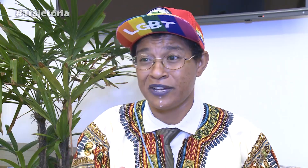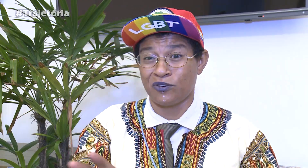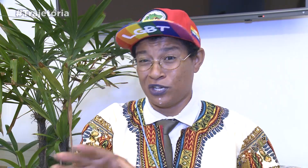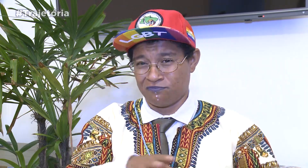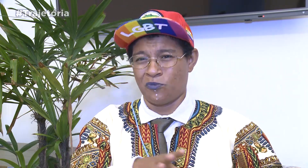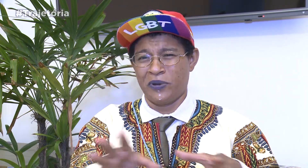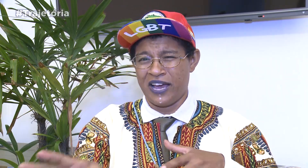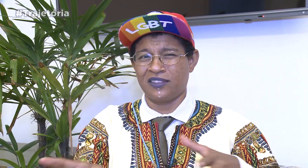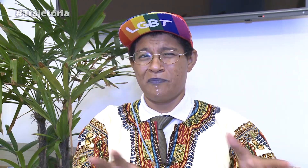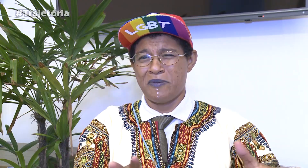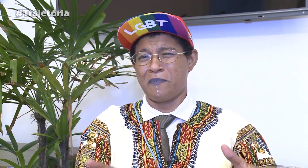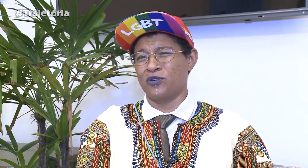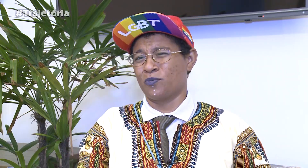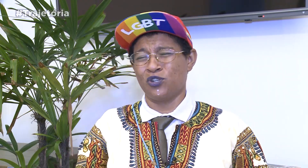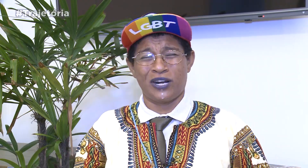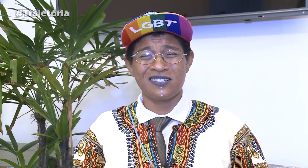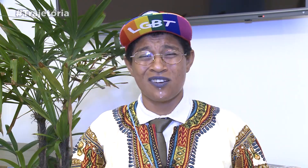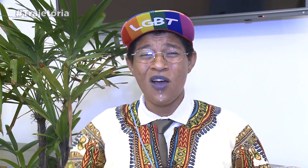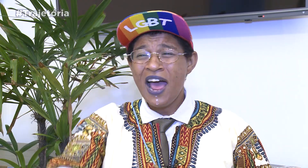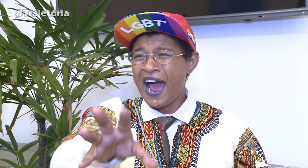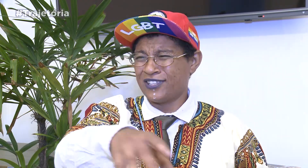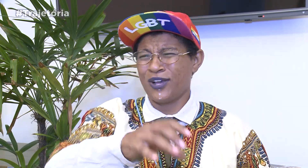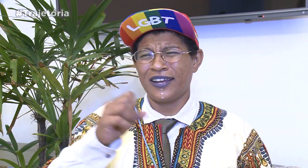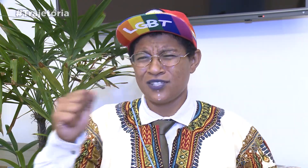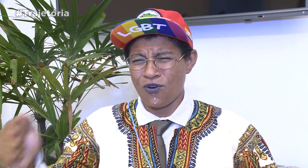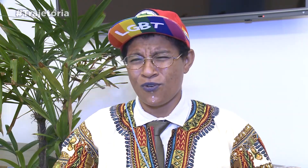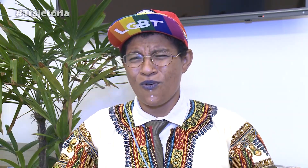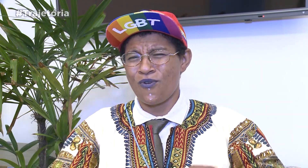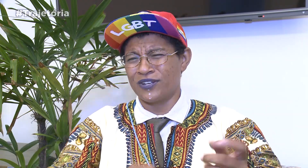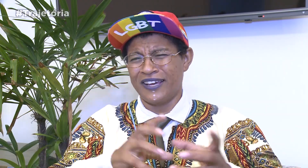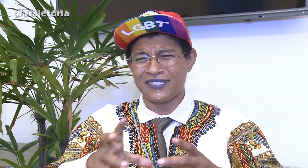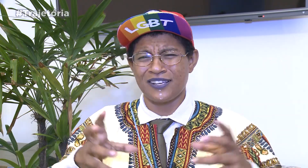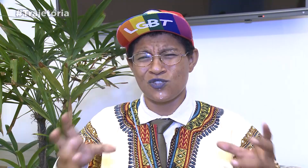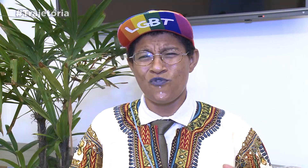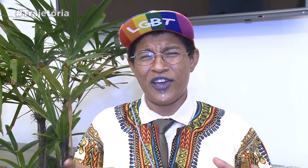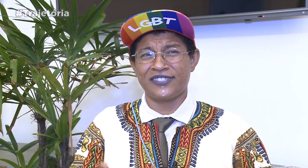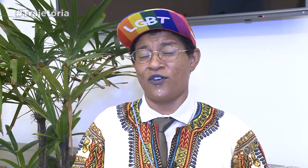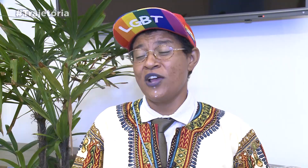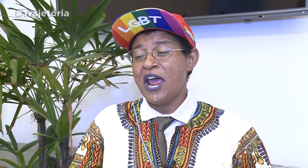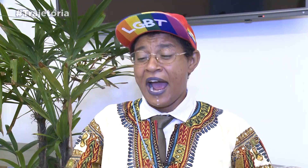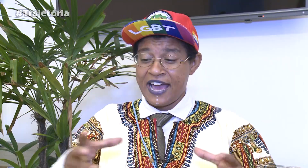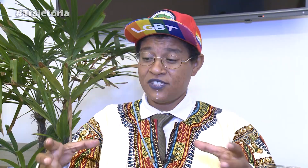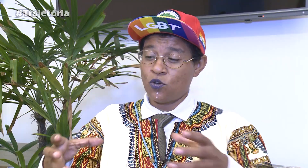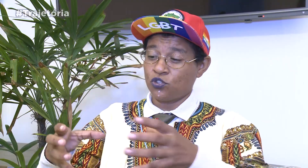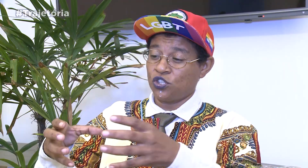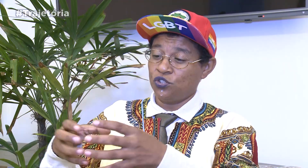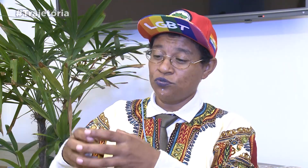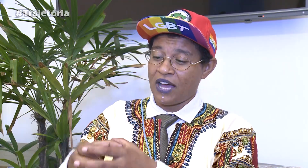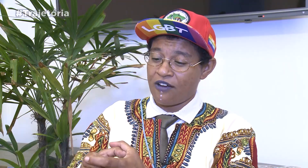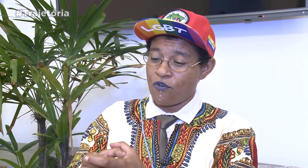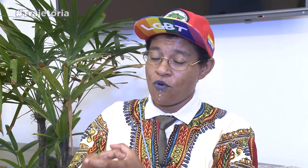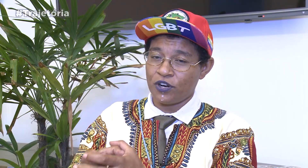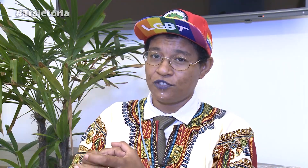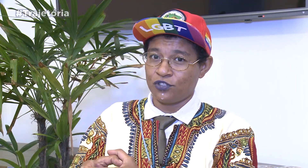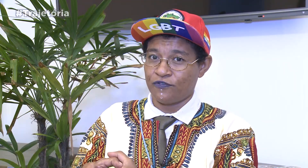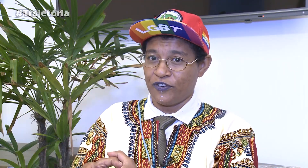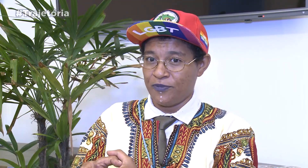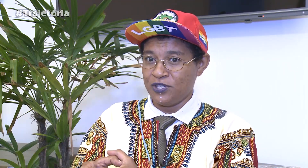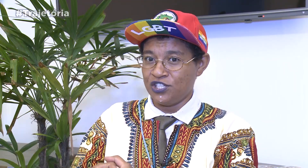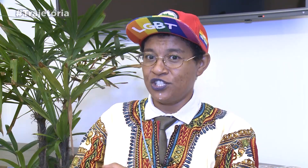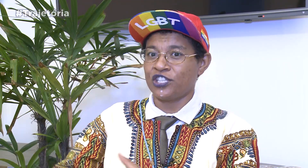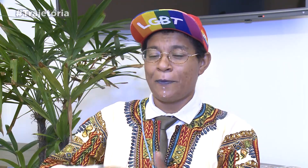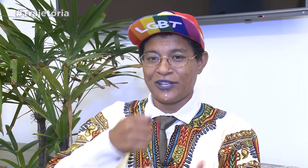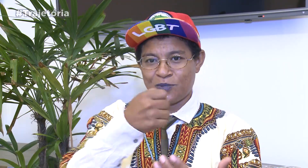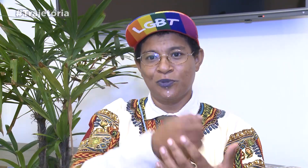minha mãe, que eu acompanhava também minha mãe no grupo de oração. Aí só aquelas coroas, né, assim, as conversas, a gente se juntava com o coletivo